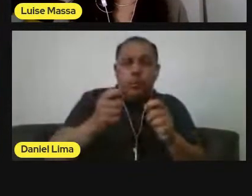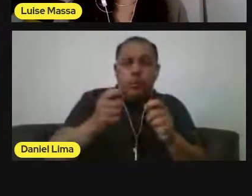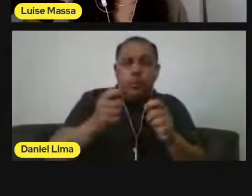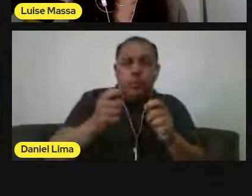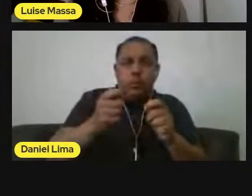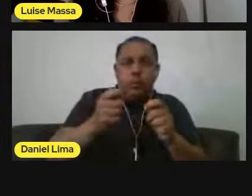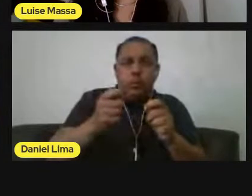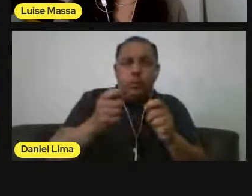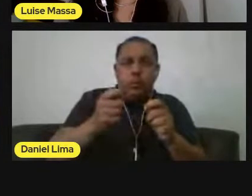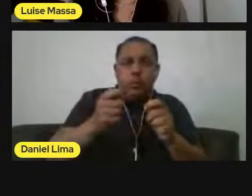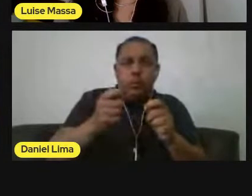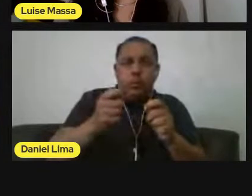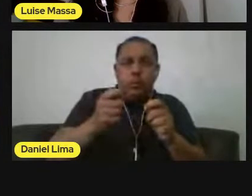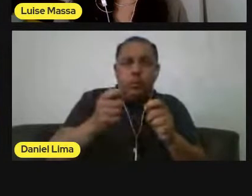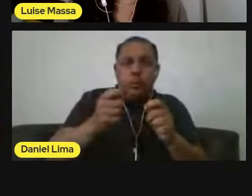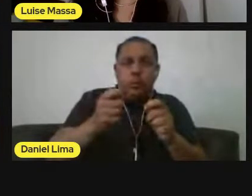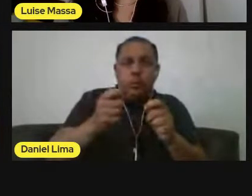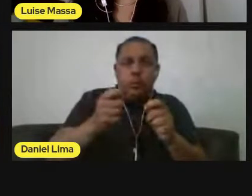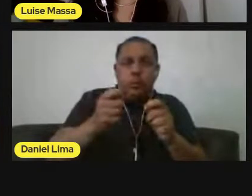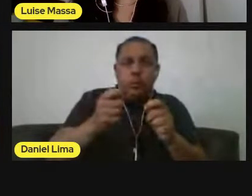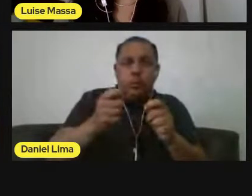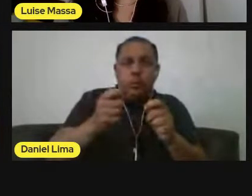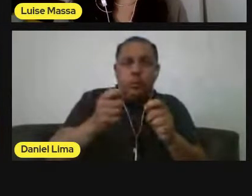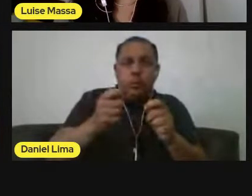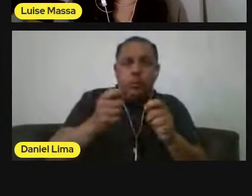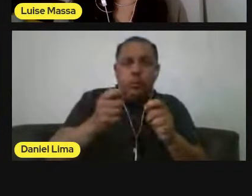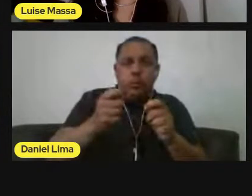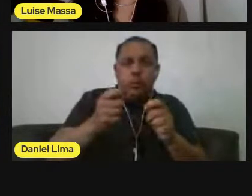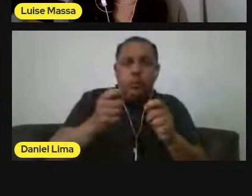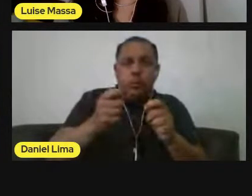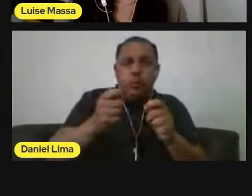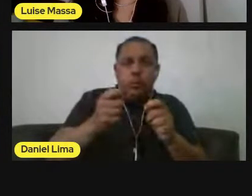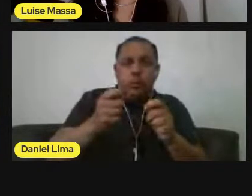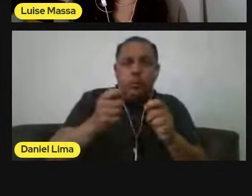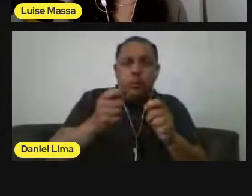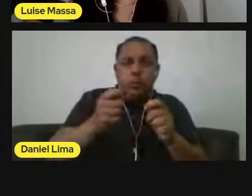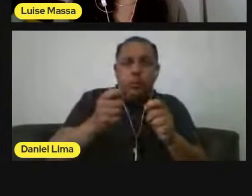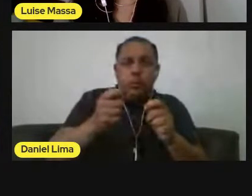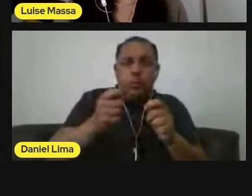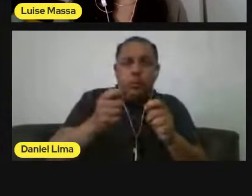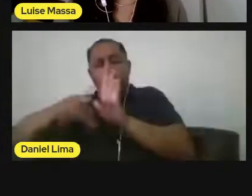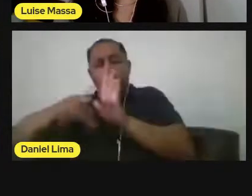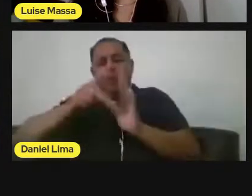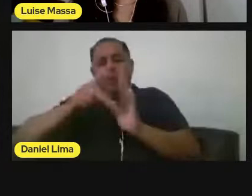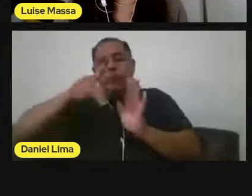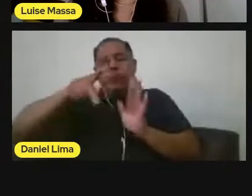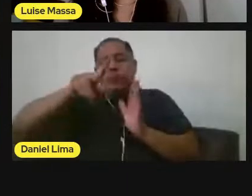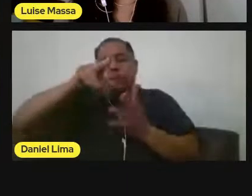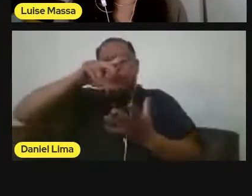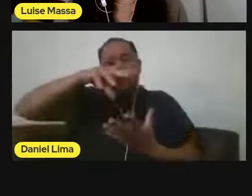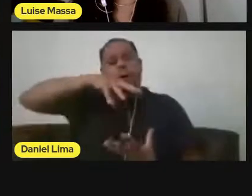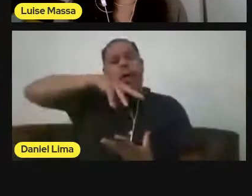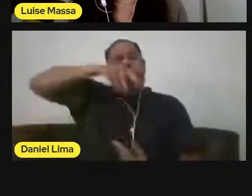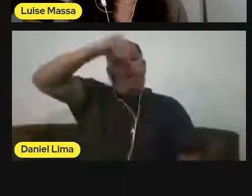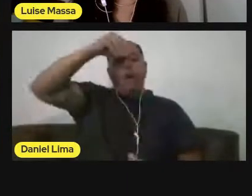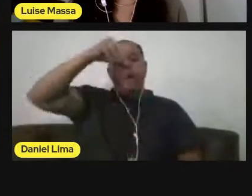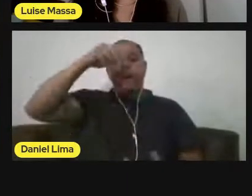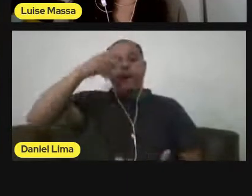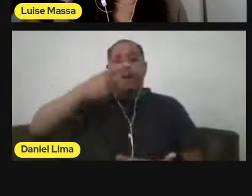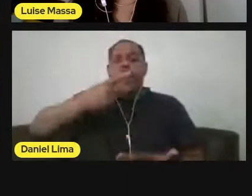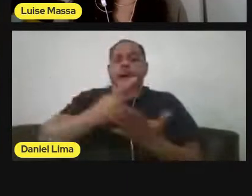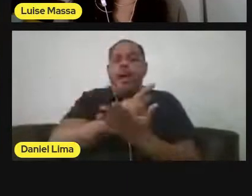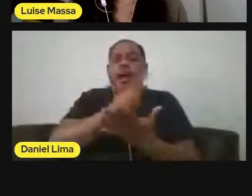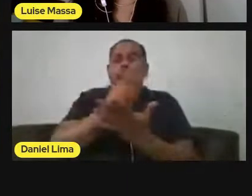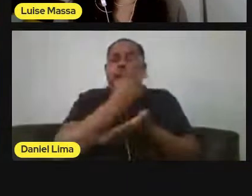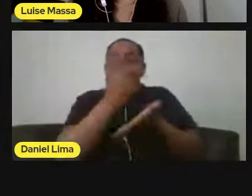extensões da sua alma errante poética através dos seus heterónimos.